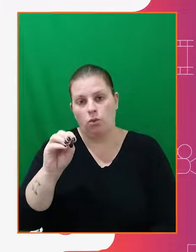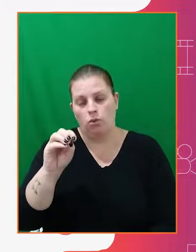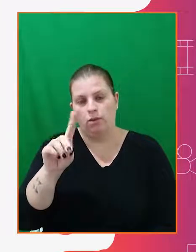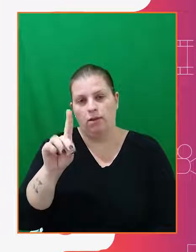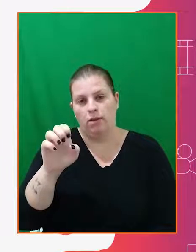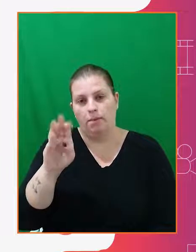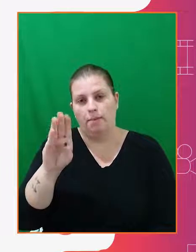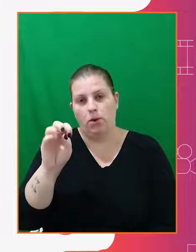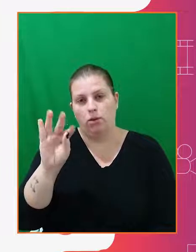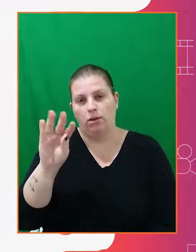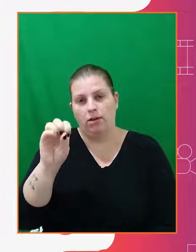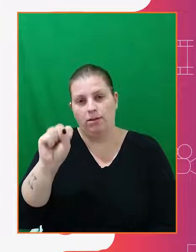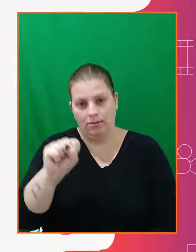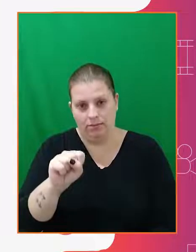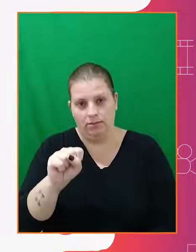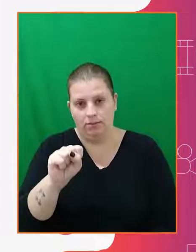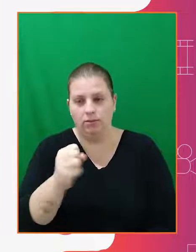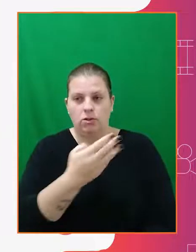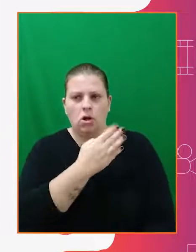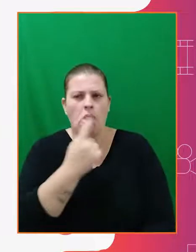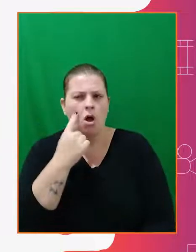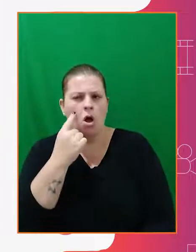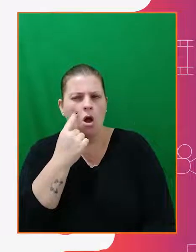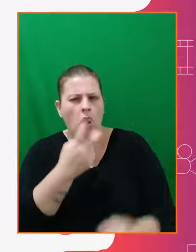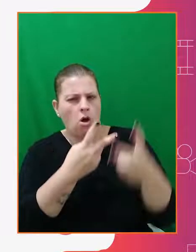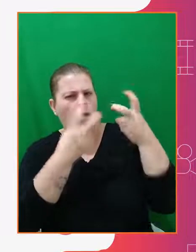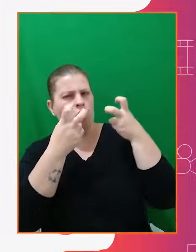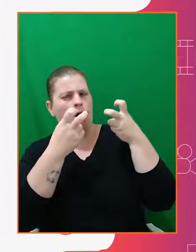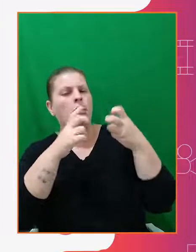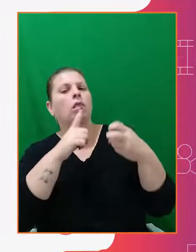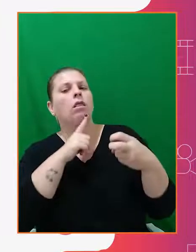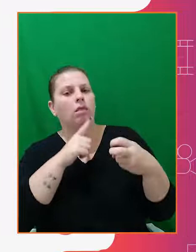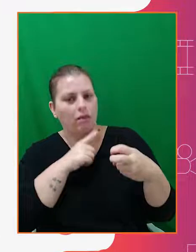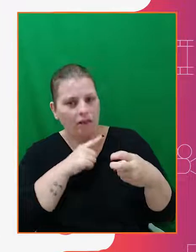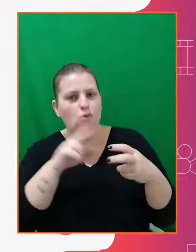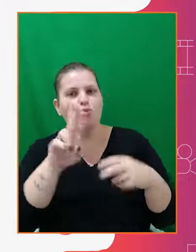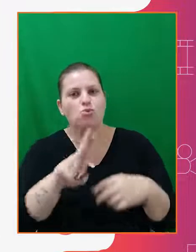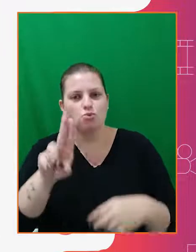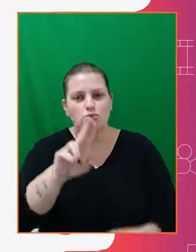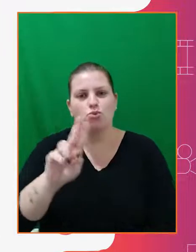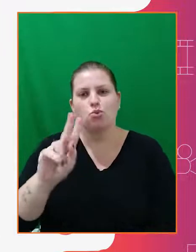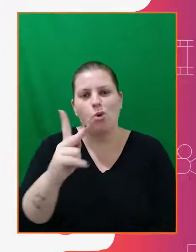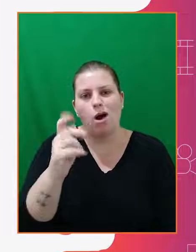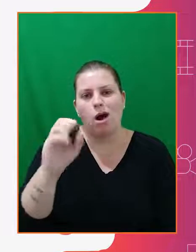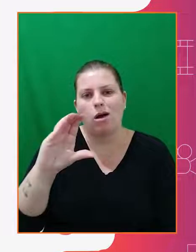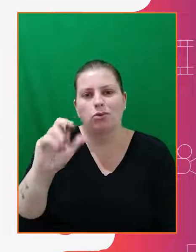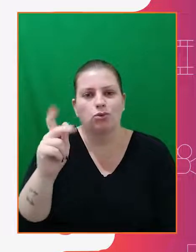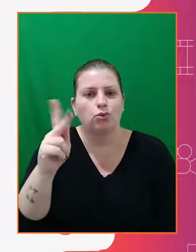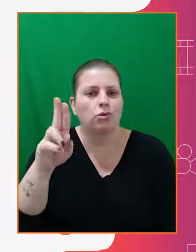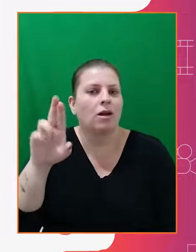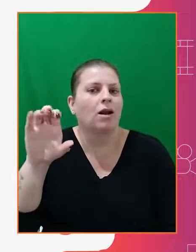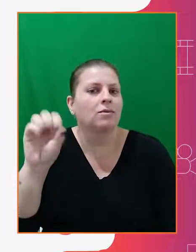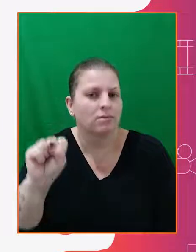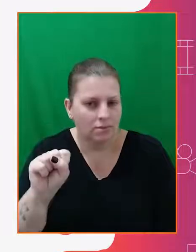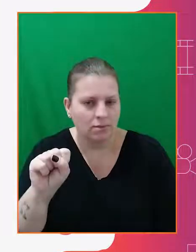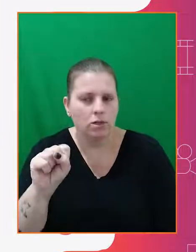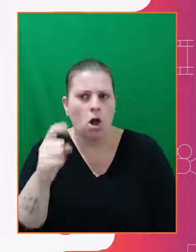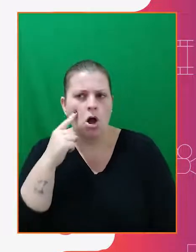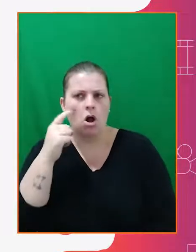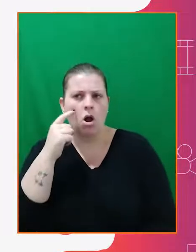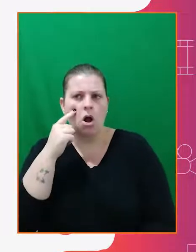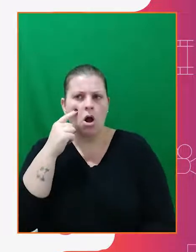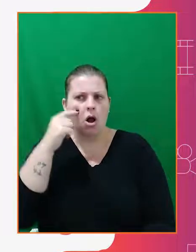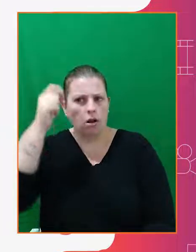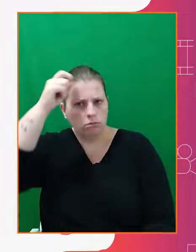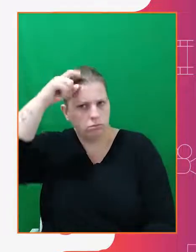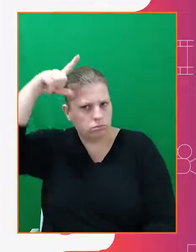como o artista trouxe as texturas por meio de achuras. Na segunda figura, percebemos as penas do